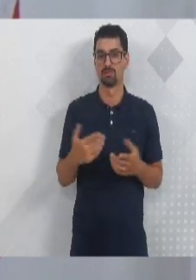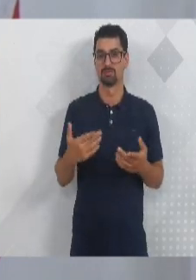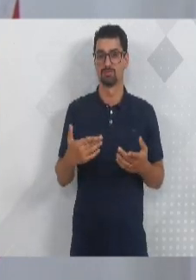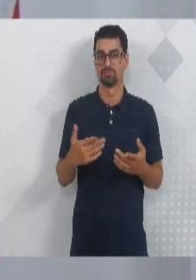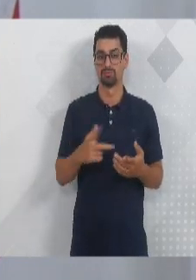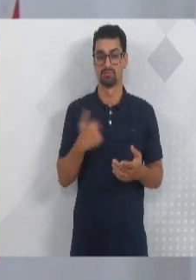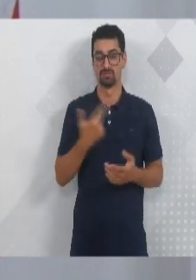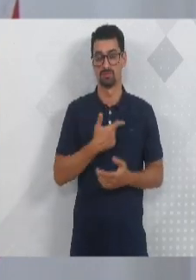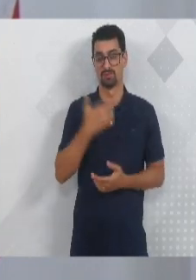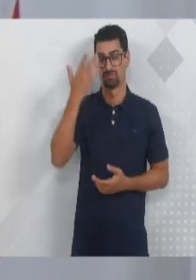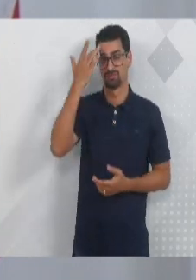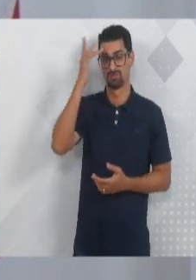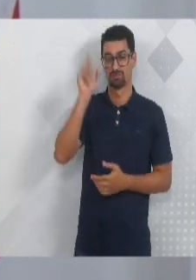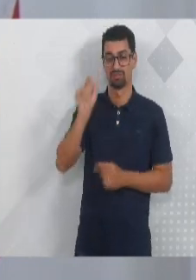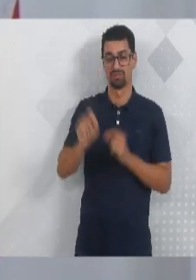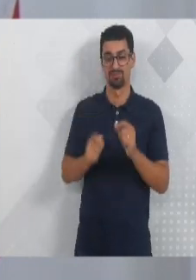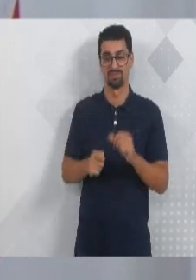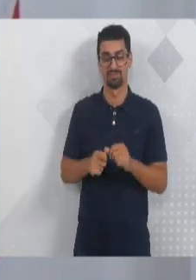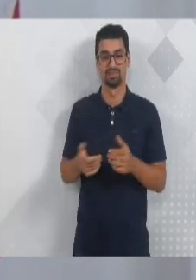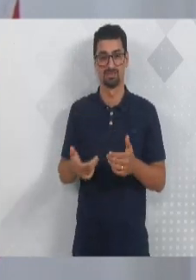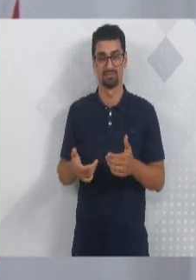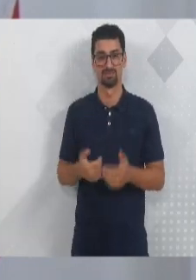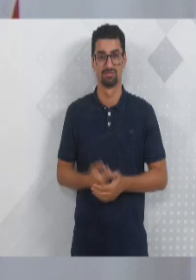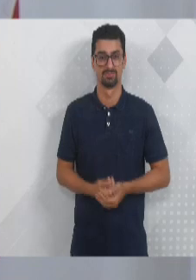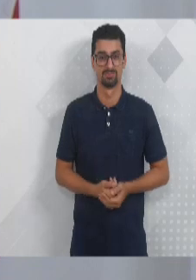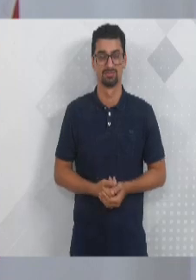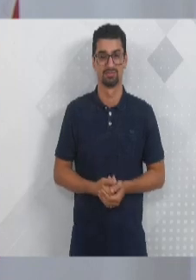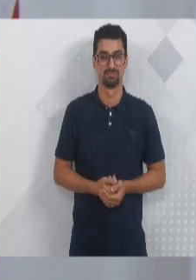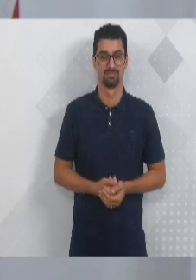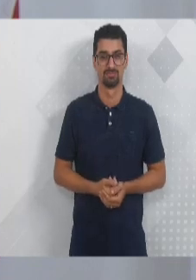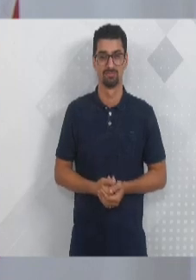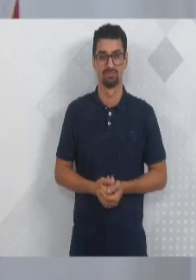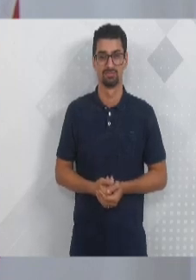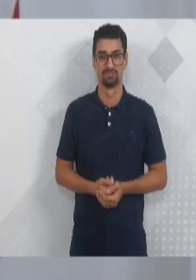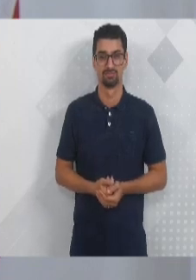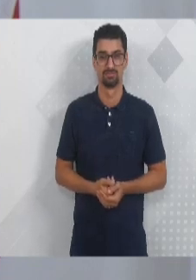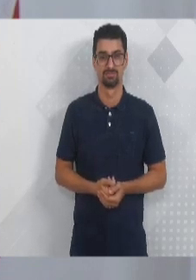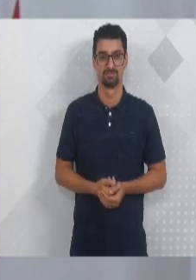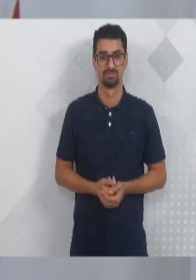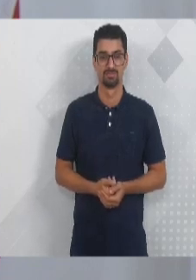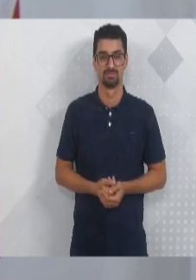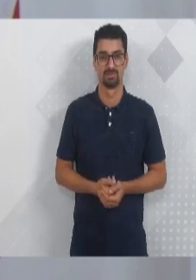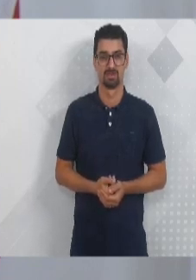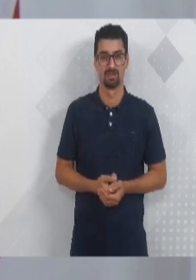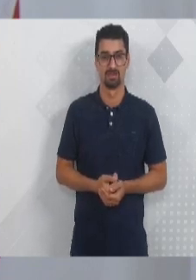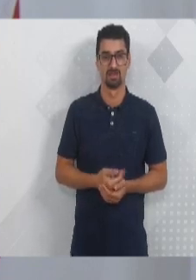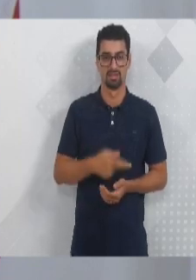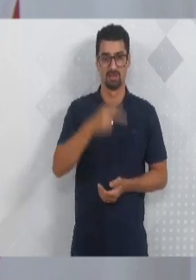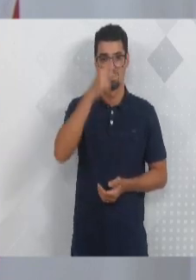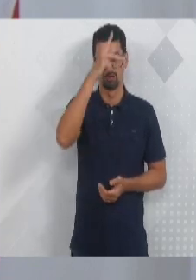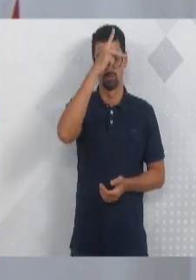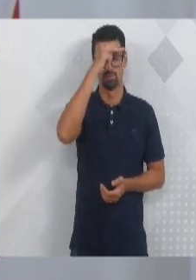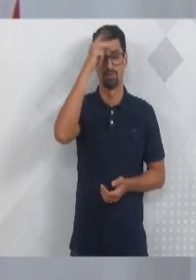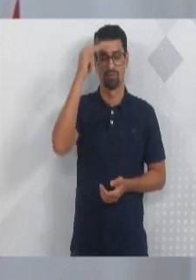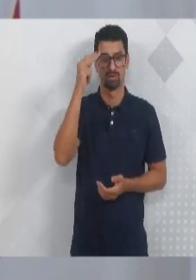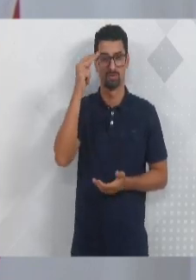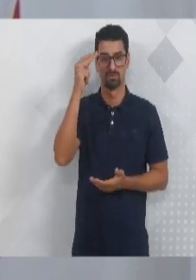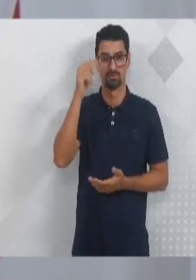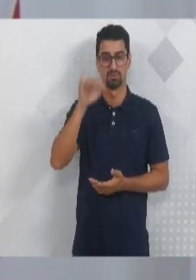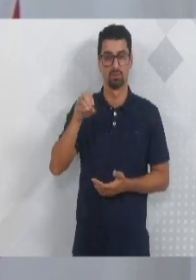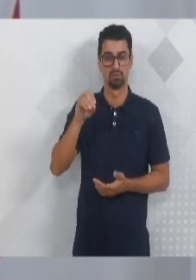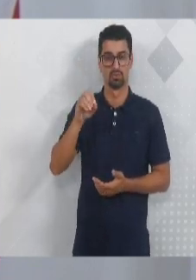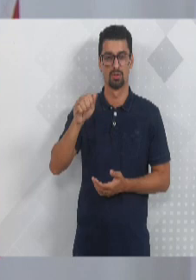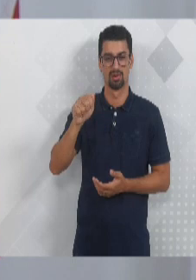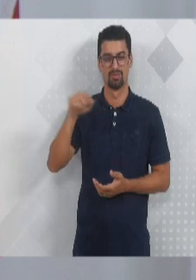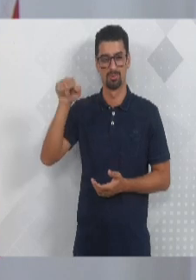nós não sabíamos mais o que fazer e o o Dr o prefeito o prefeito João